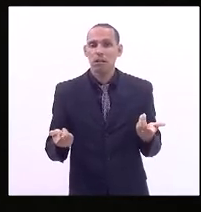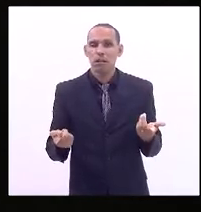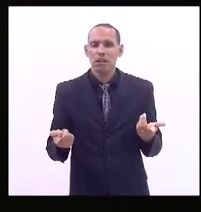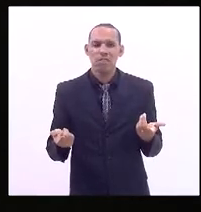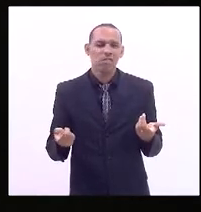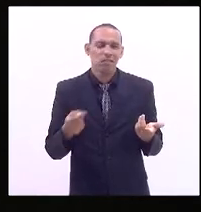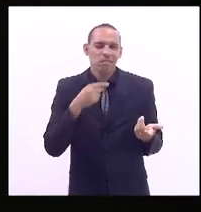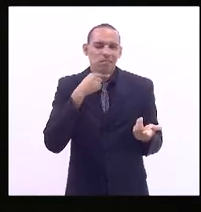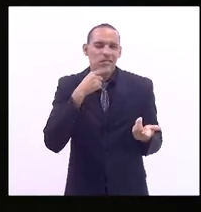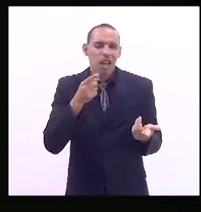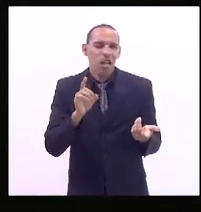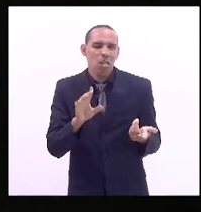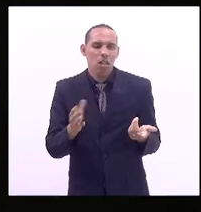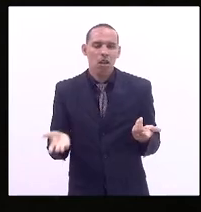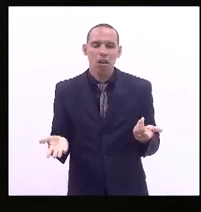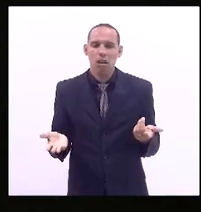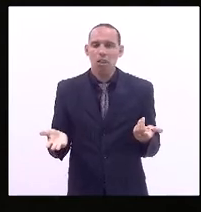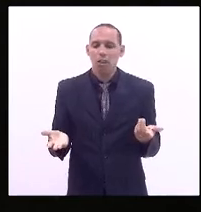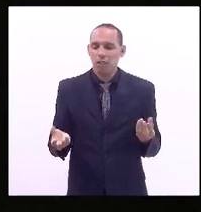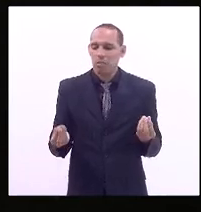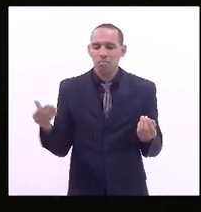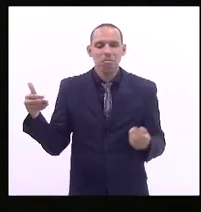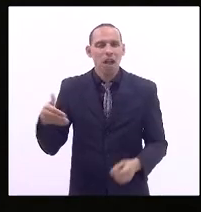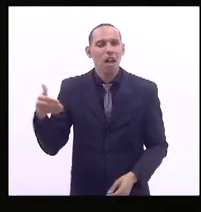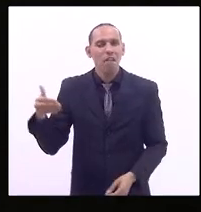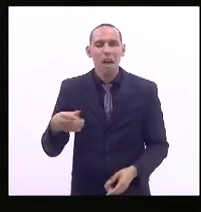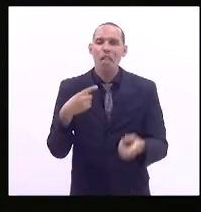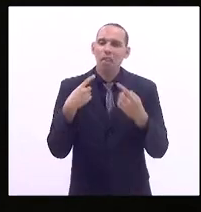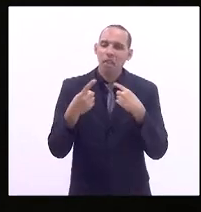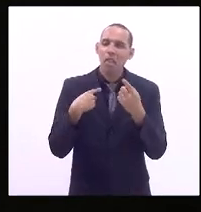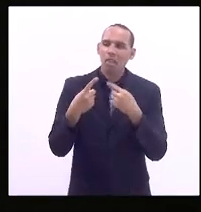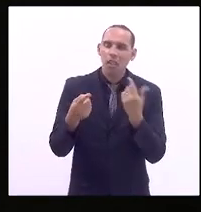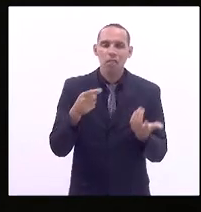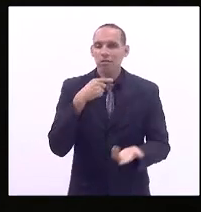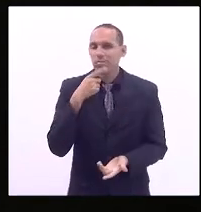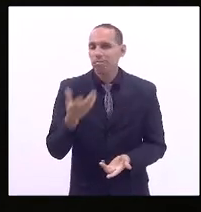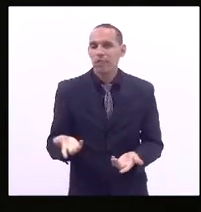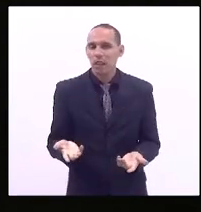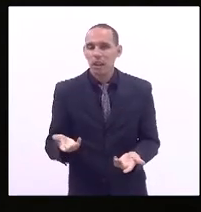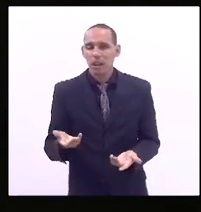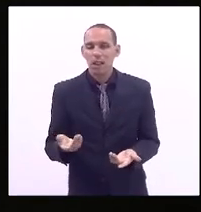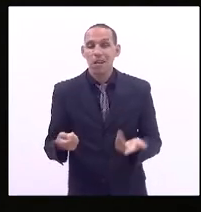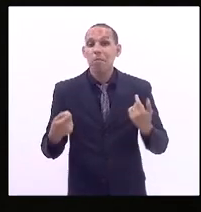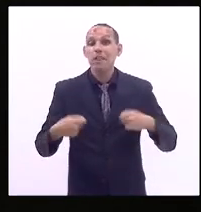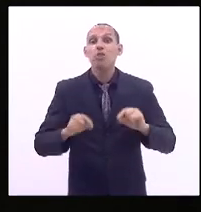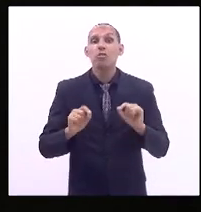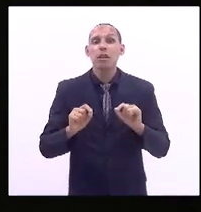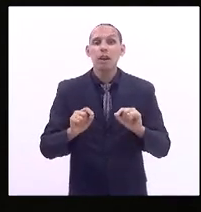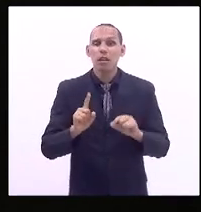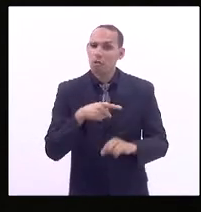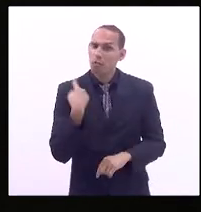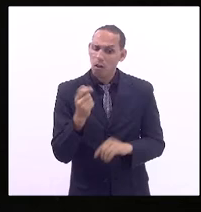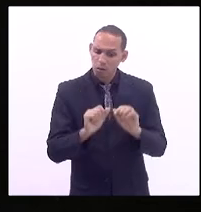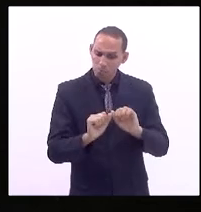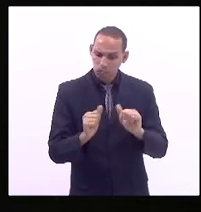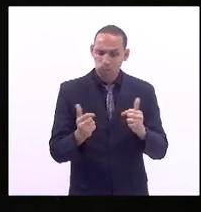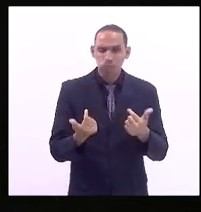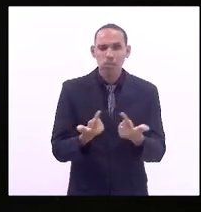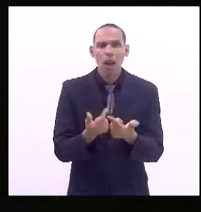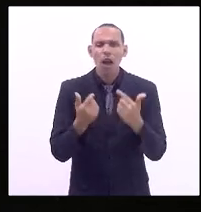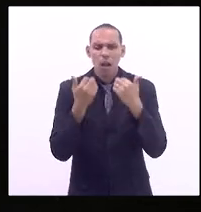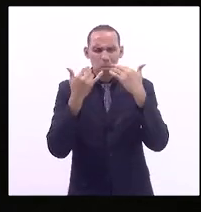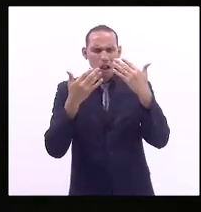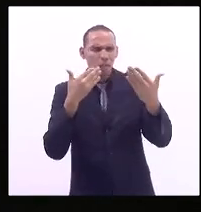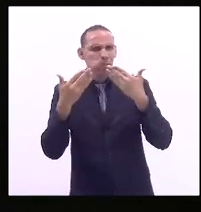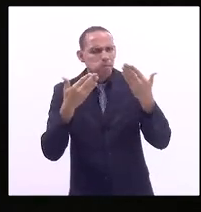acho que não adianta somente a gente vir aqui descansar Eu acho que a casa tem que fazer uma